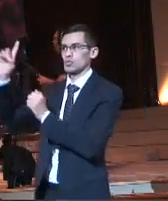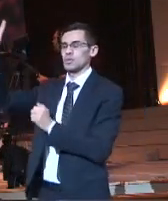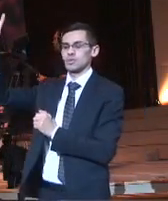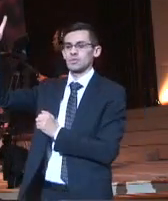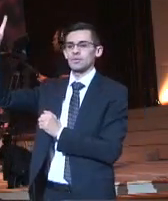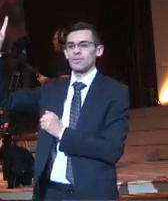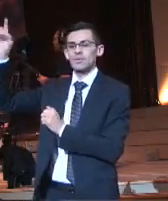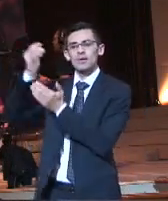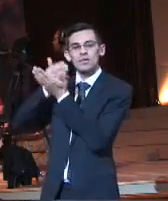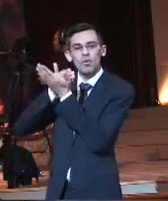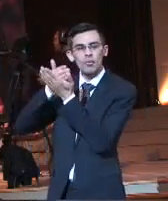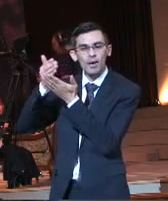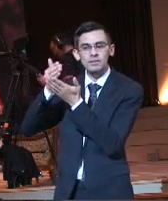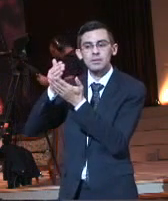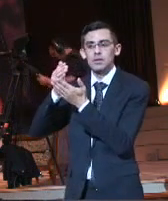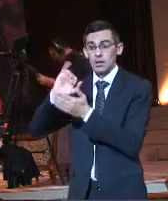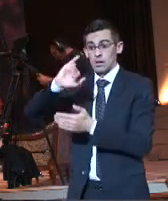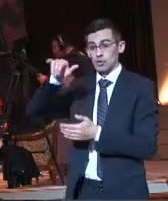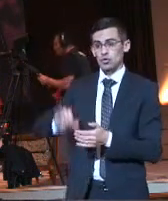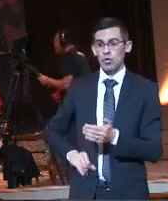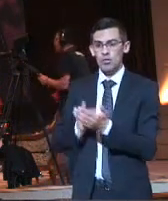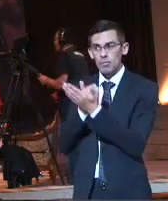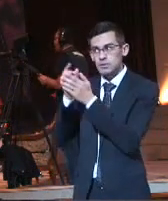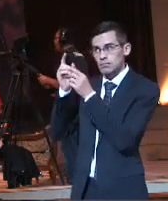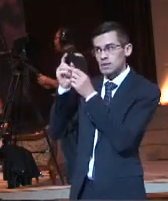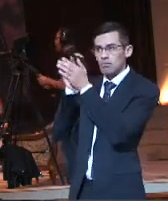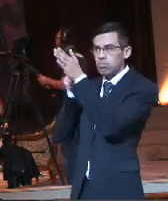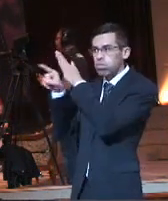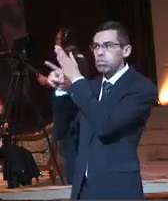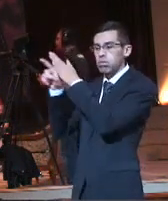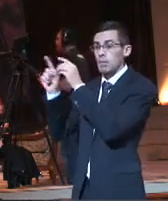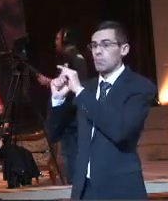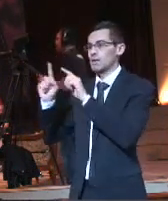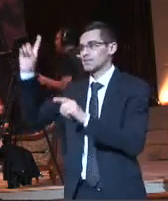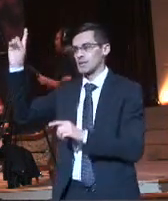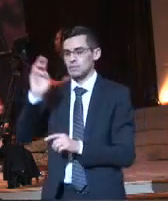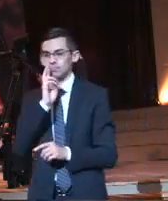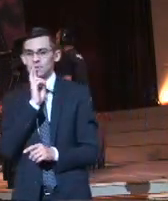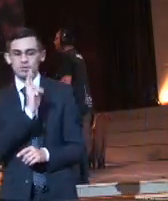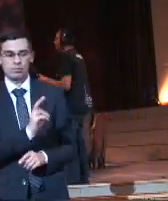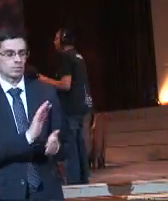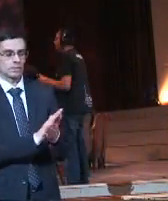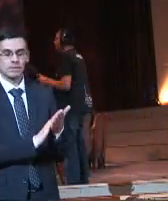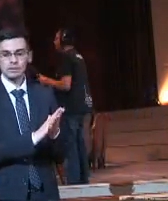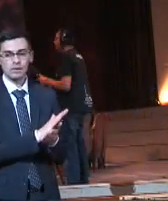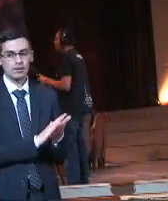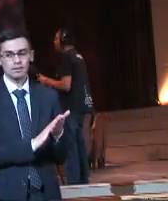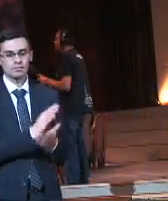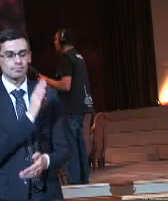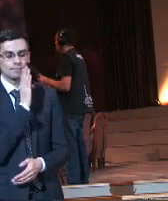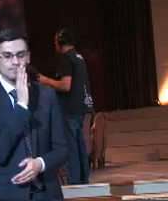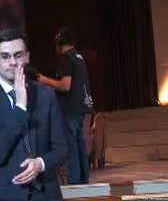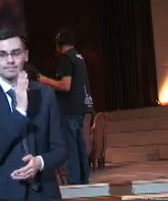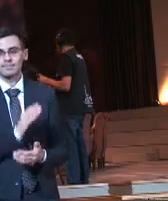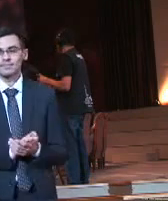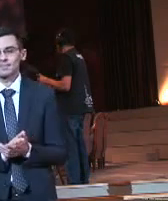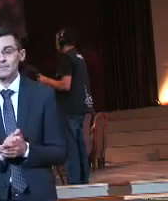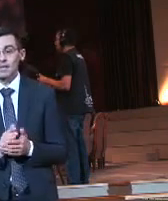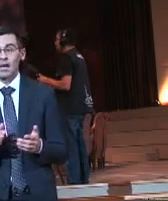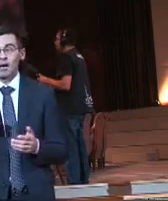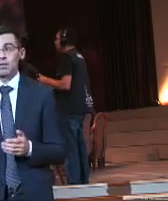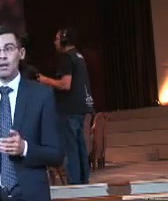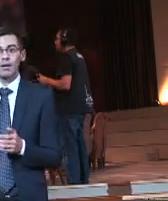E começa a questioná-lo. É interessante que Deus não responde, ele pergunta. Ele diz: Jó, onde é que você estava? Quando eu